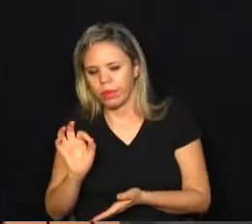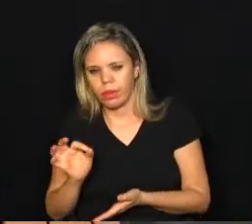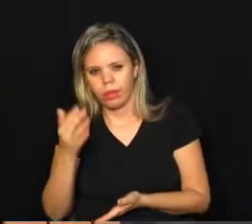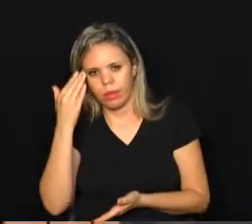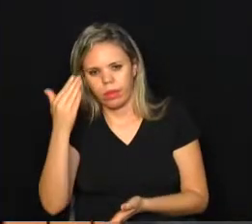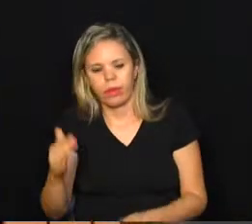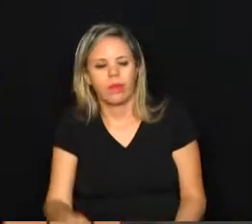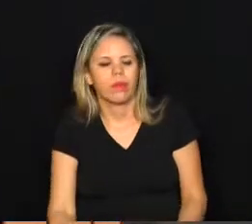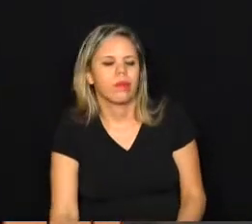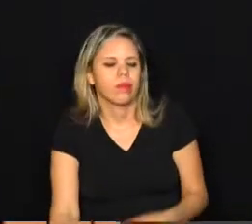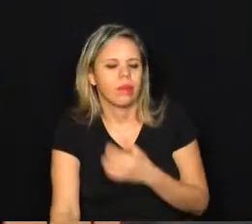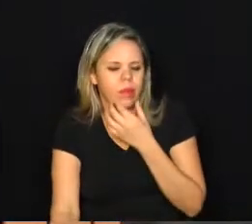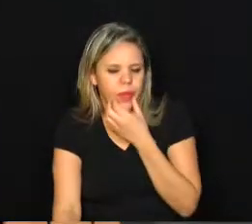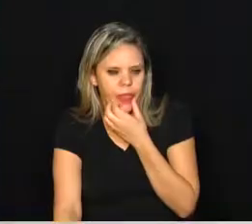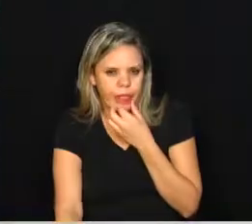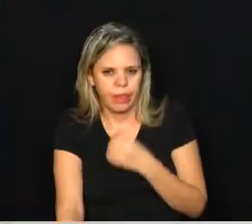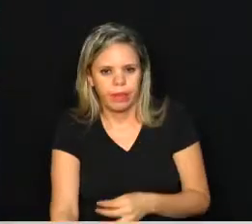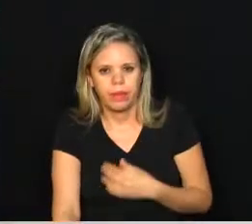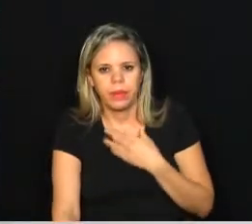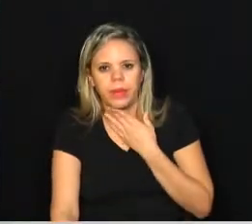Obrigado, Paola.